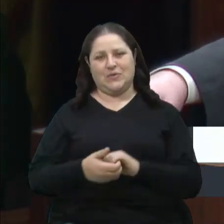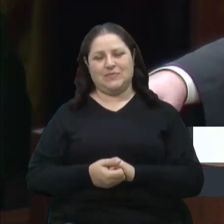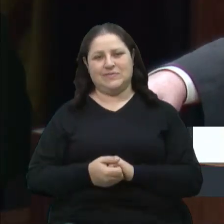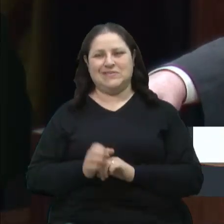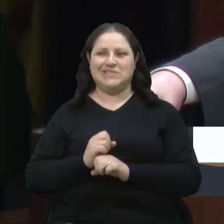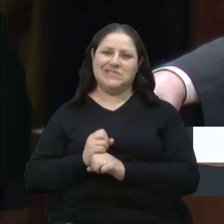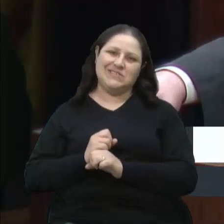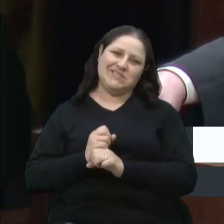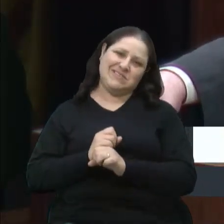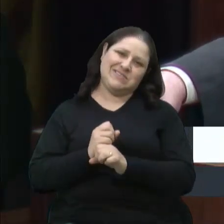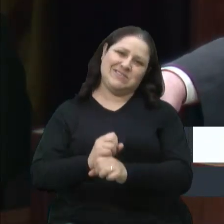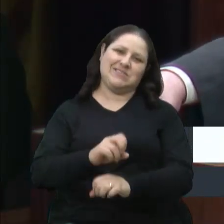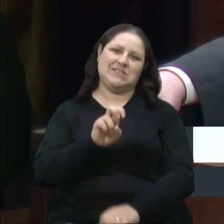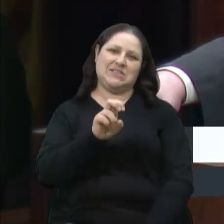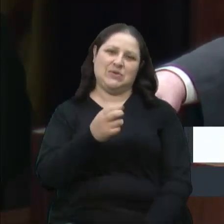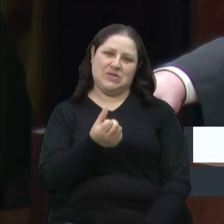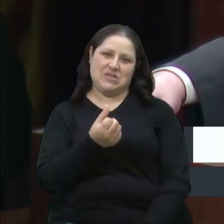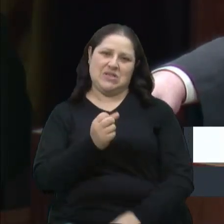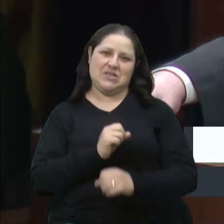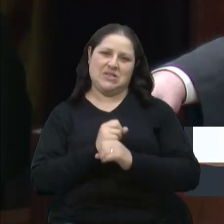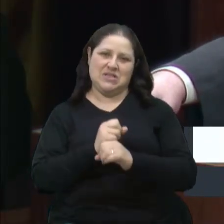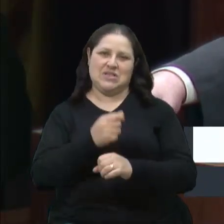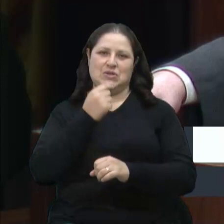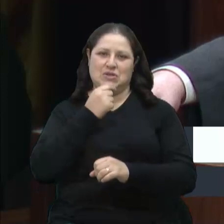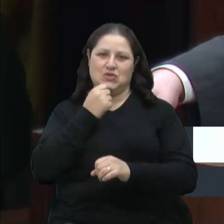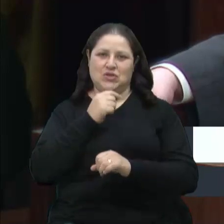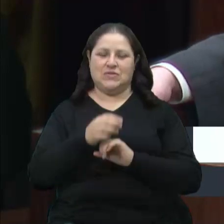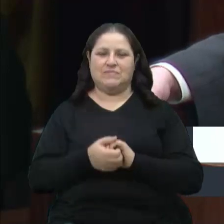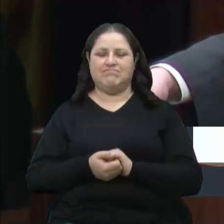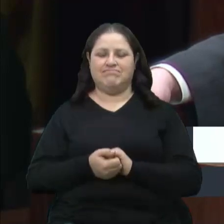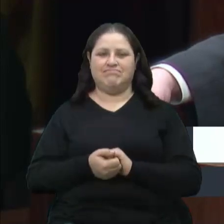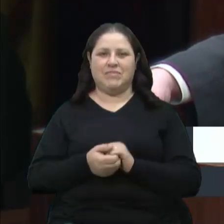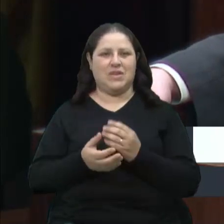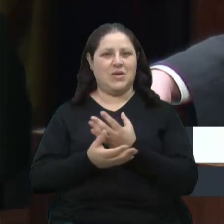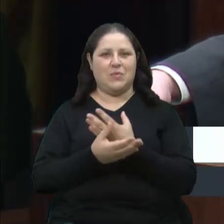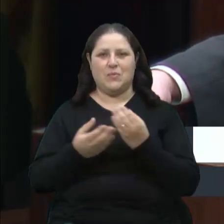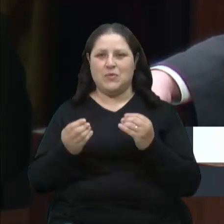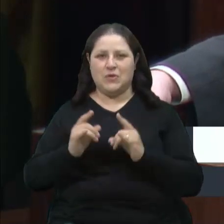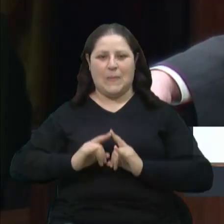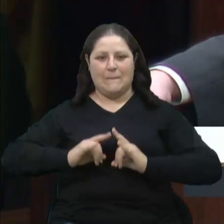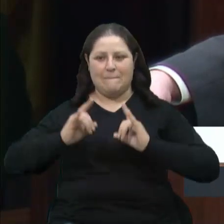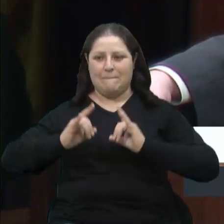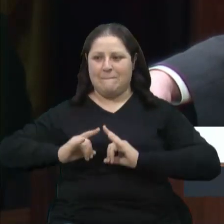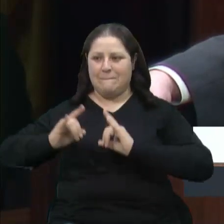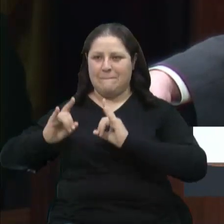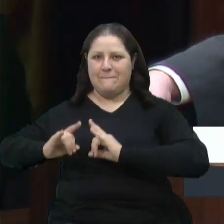transcorrer desses 56 anos de Caxias do Sul, muitas edificações...